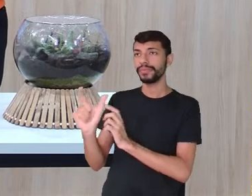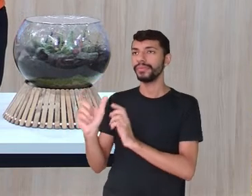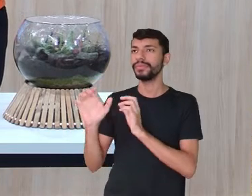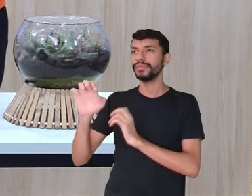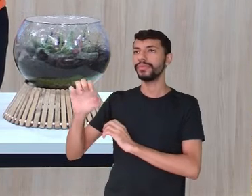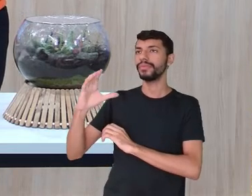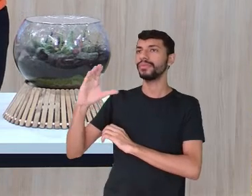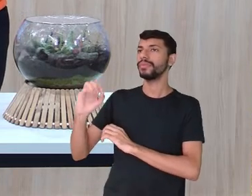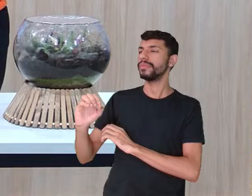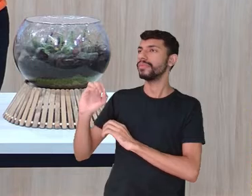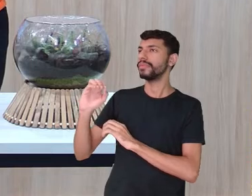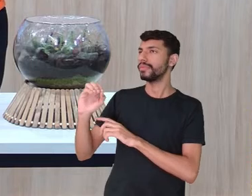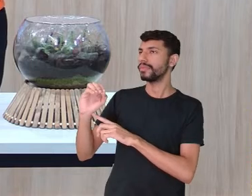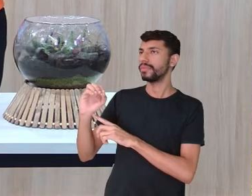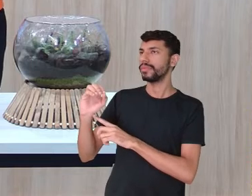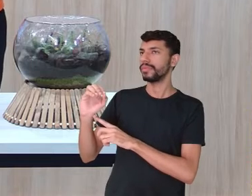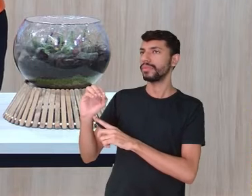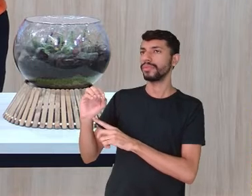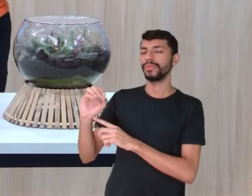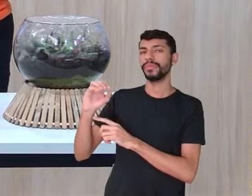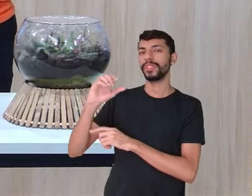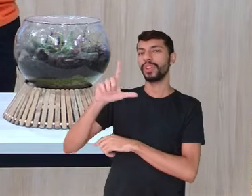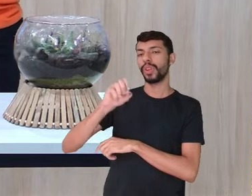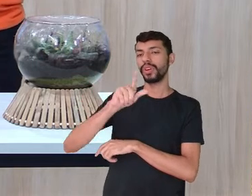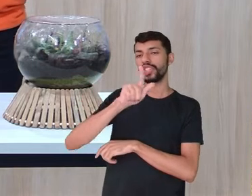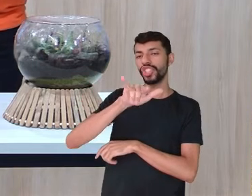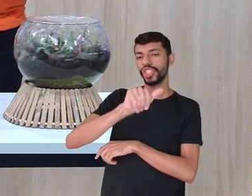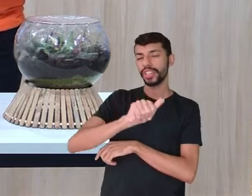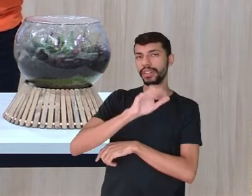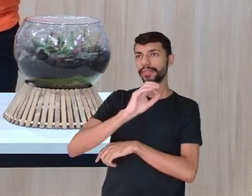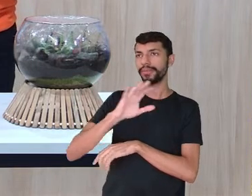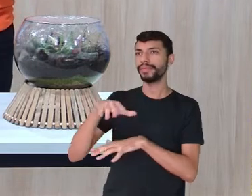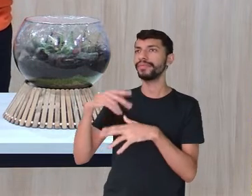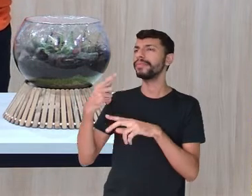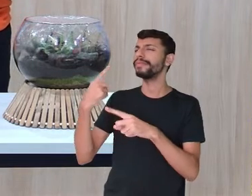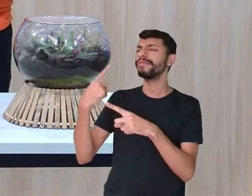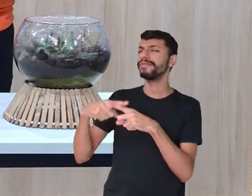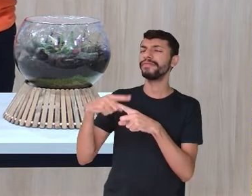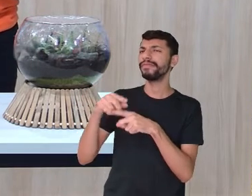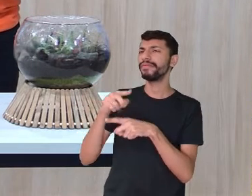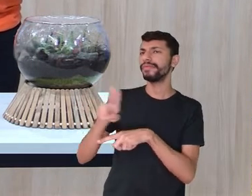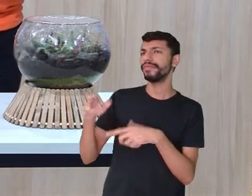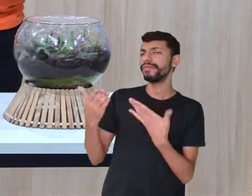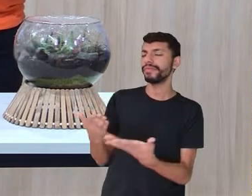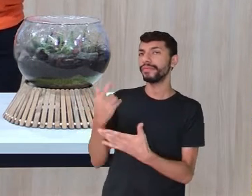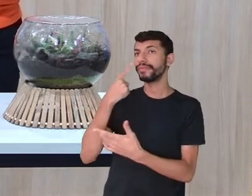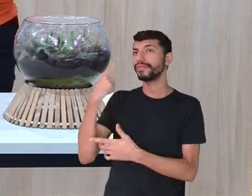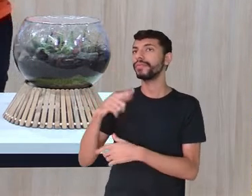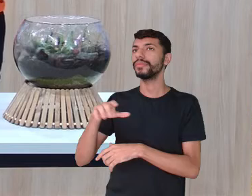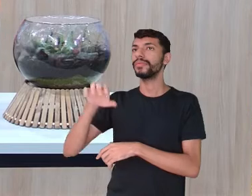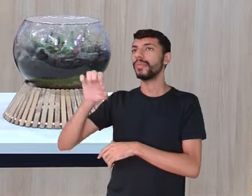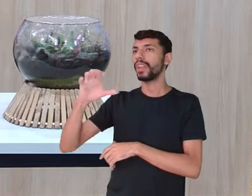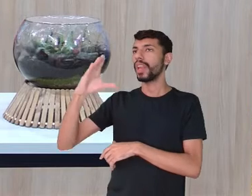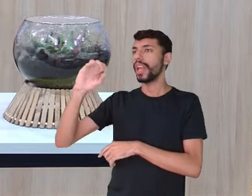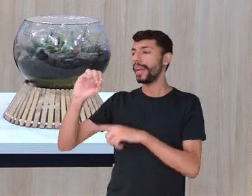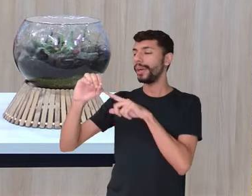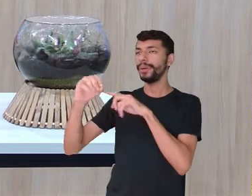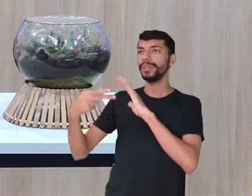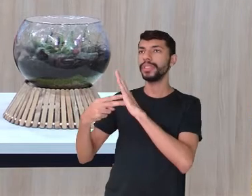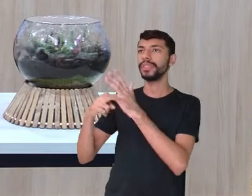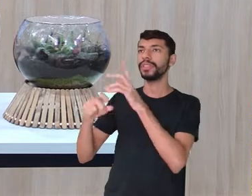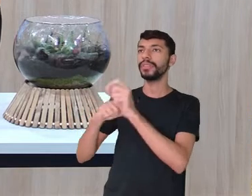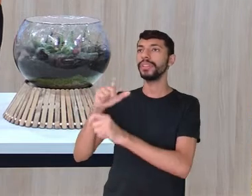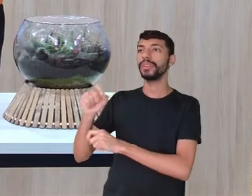não é? O significado da palavra ecologia, porque esse nome ecologia. Então, eco quer dizer